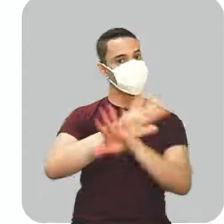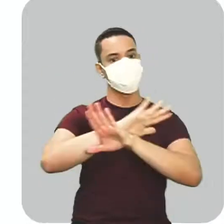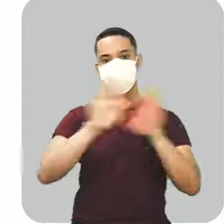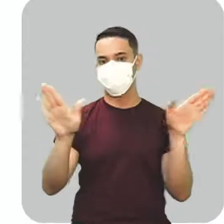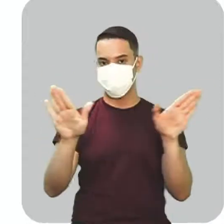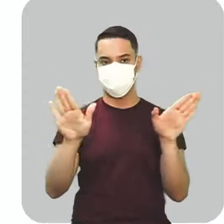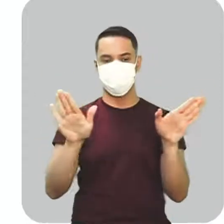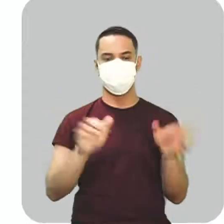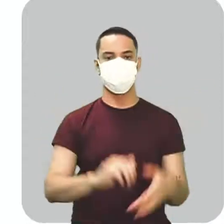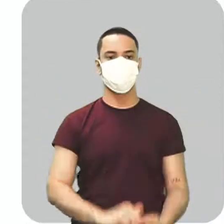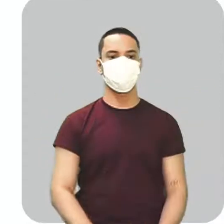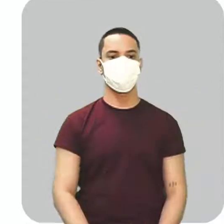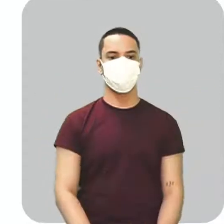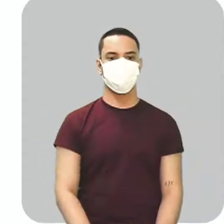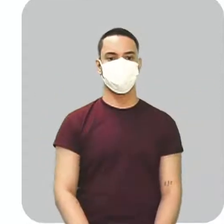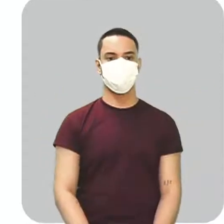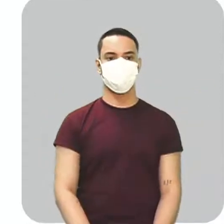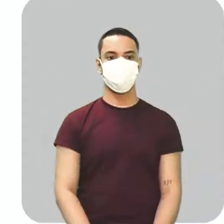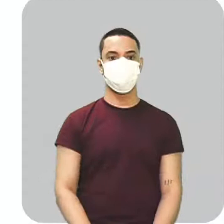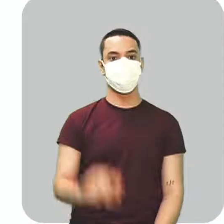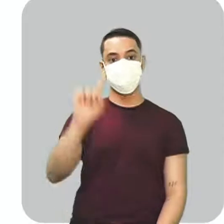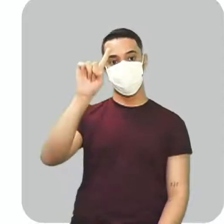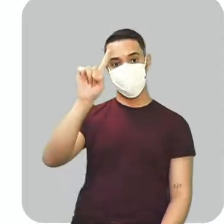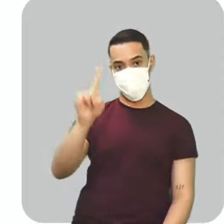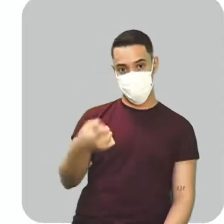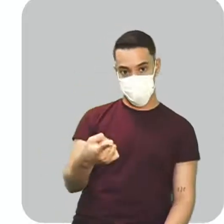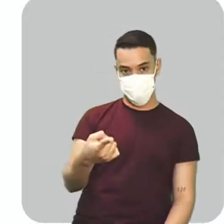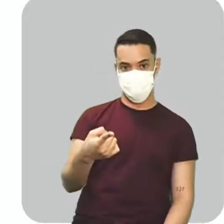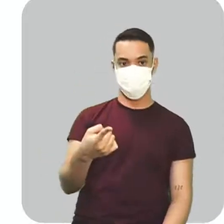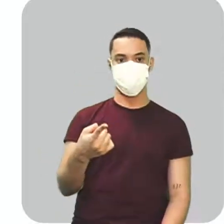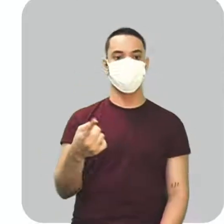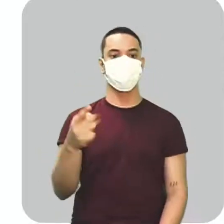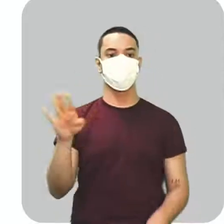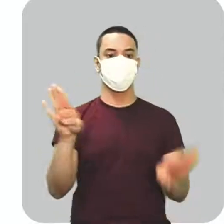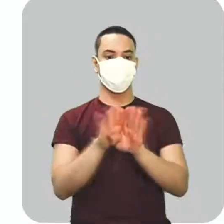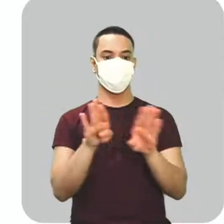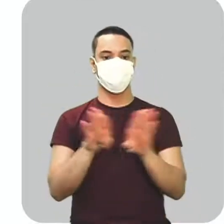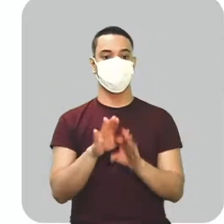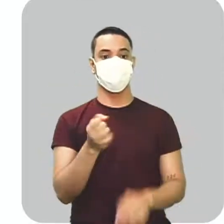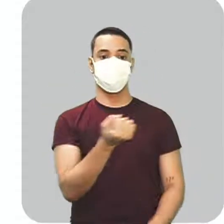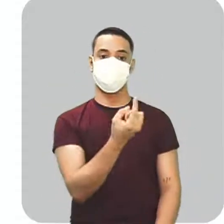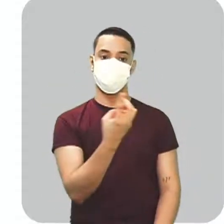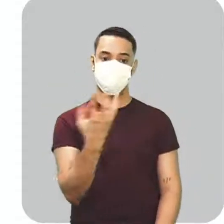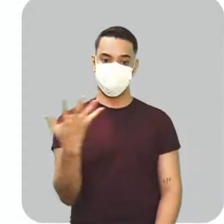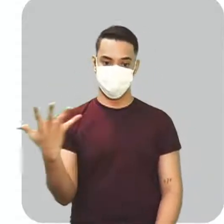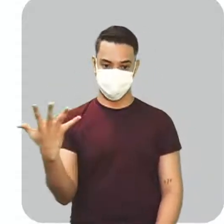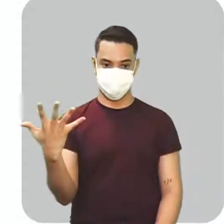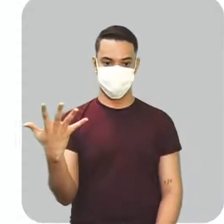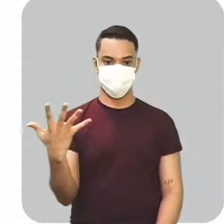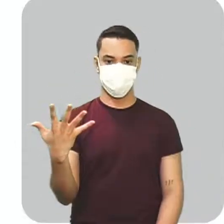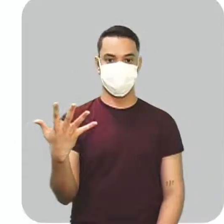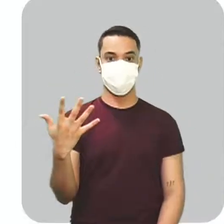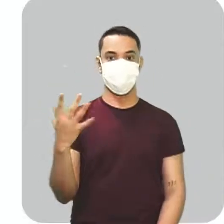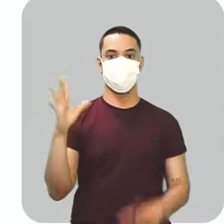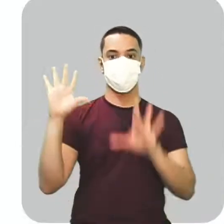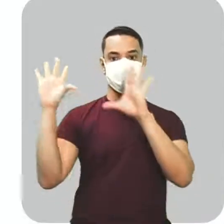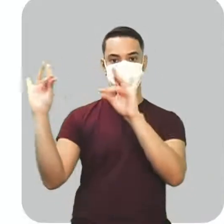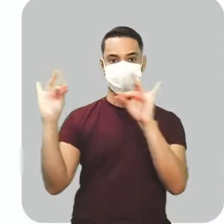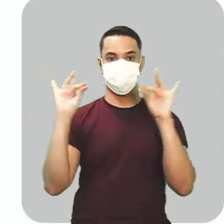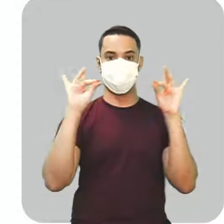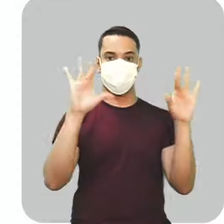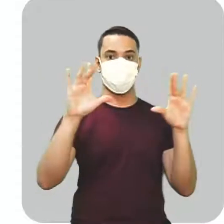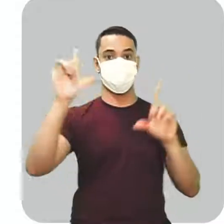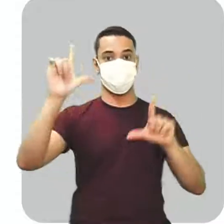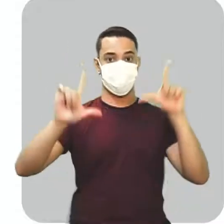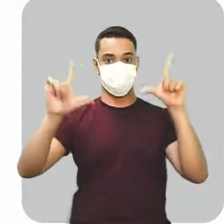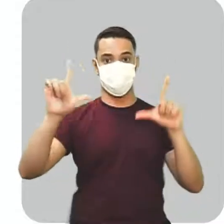aqui. A vírgula e a enumeração. Ó, eu trouxe aqui, né, um